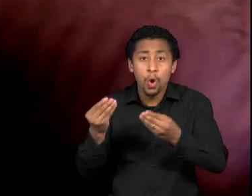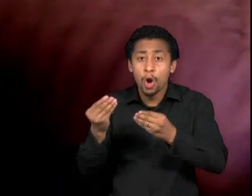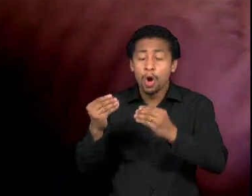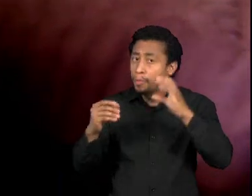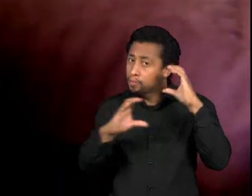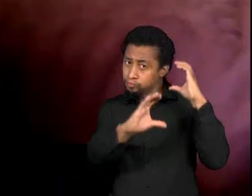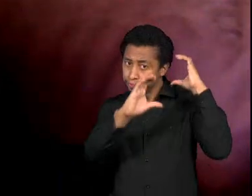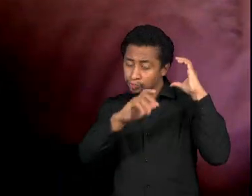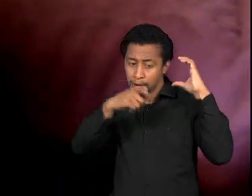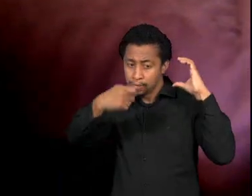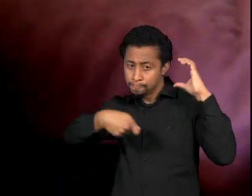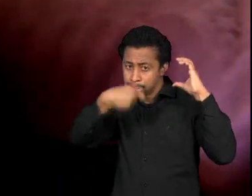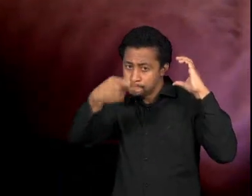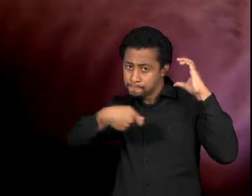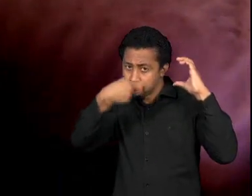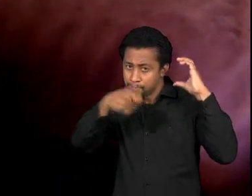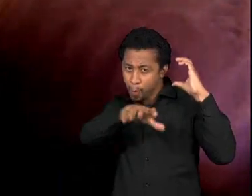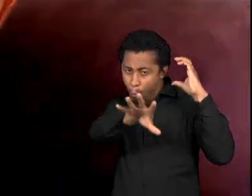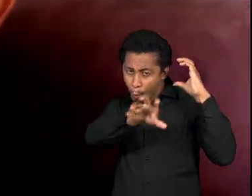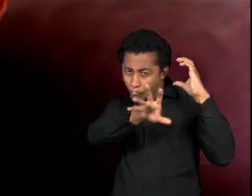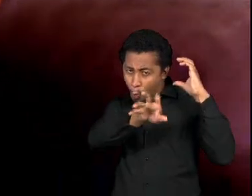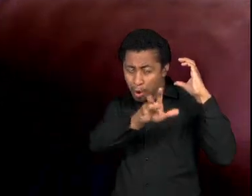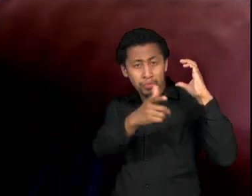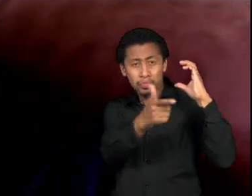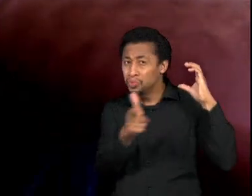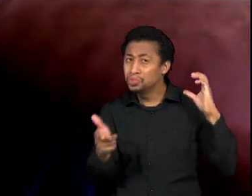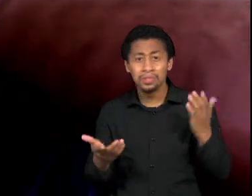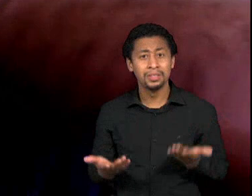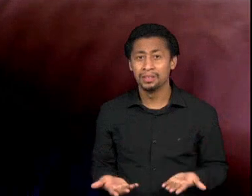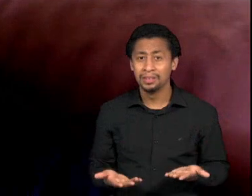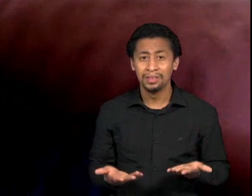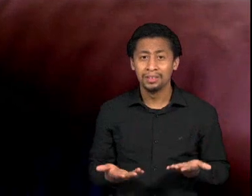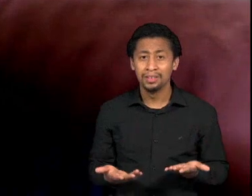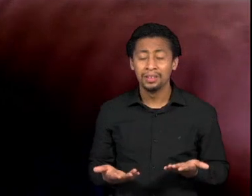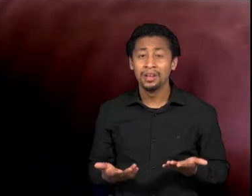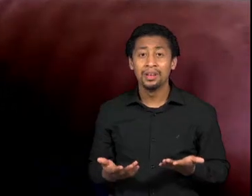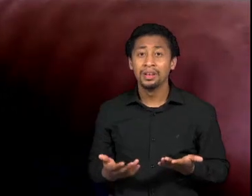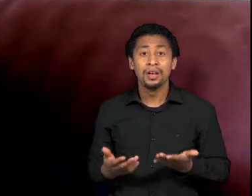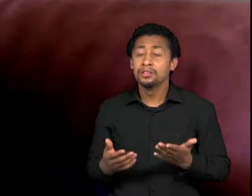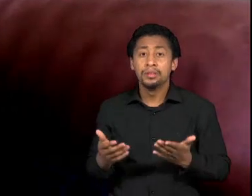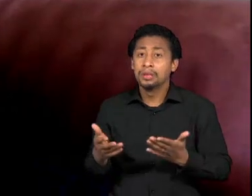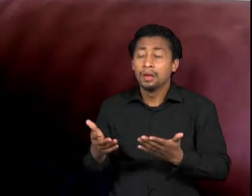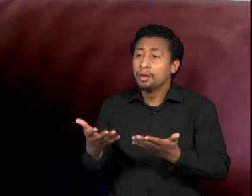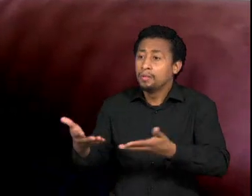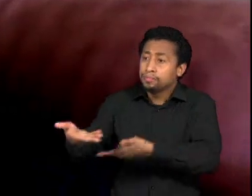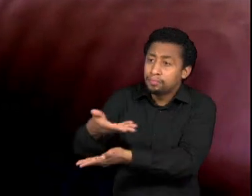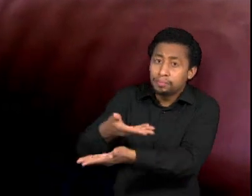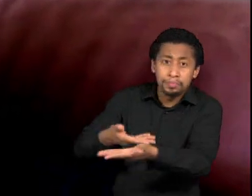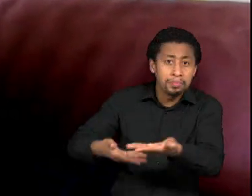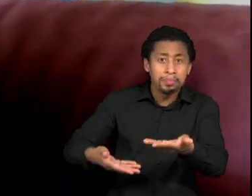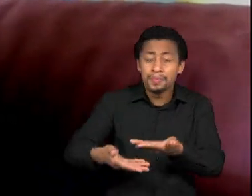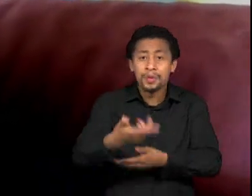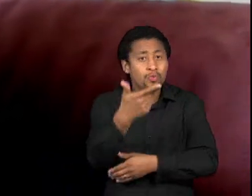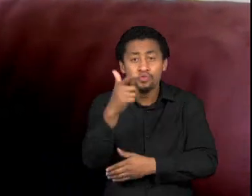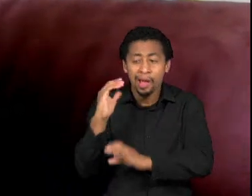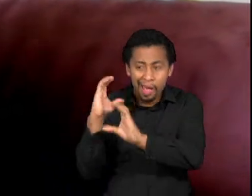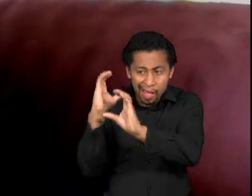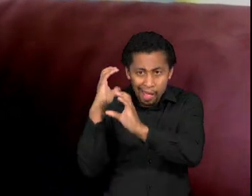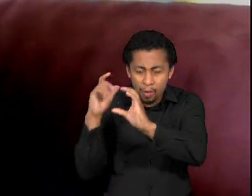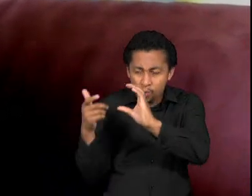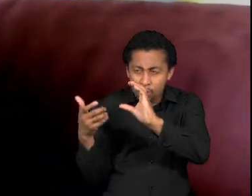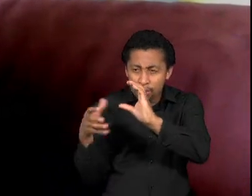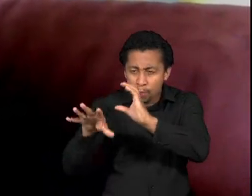para filmar, e toda essa experiência foi feita sem filme e empolgou os alunos.